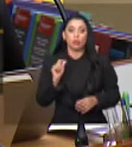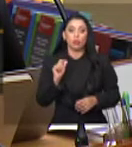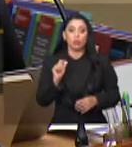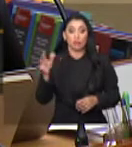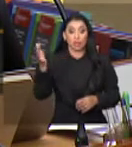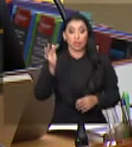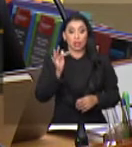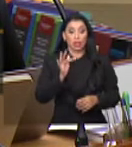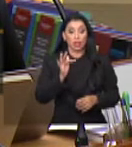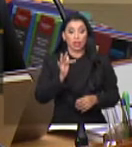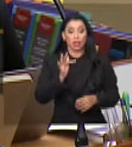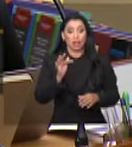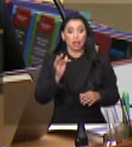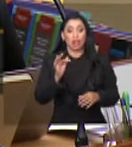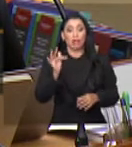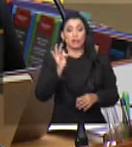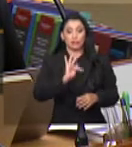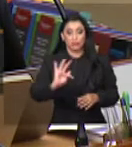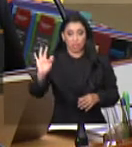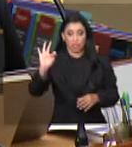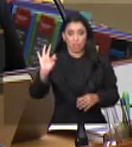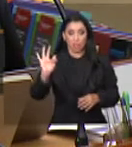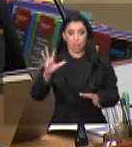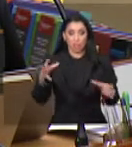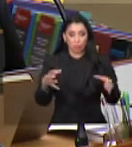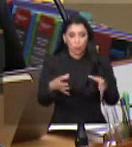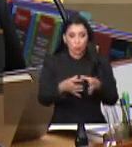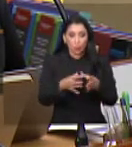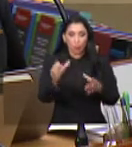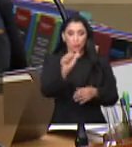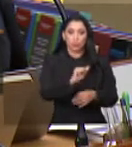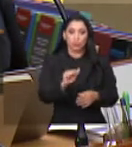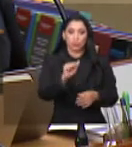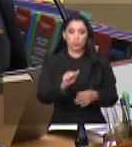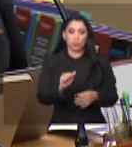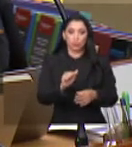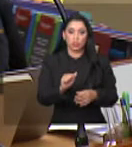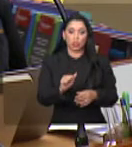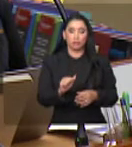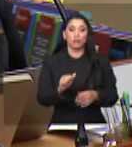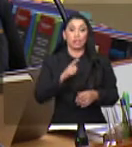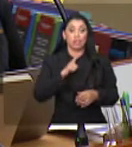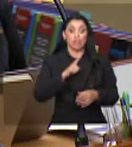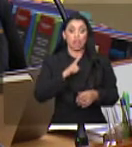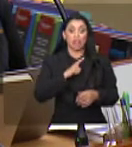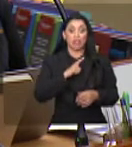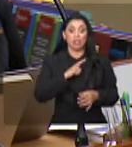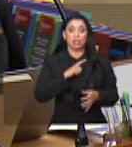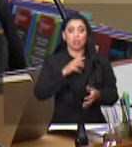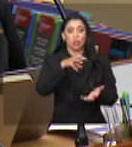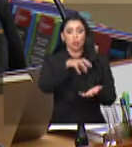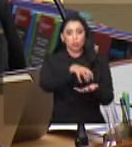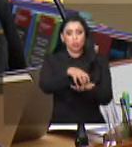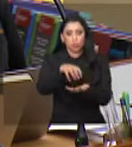Federação é composta de por entidades que representam segmentos distintos